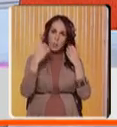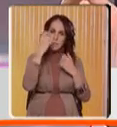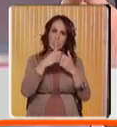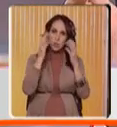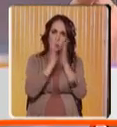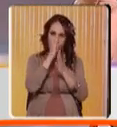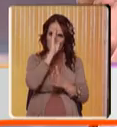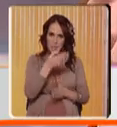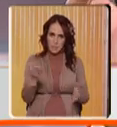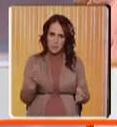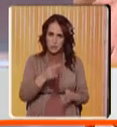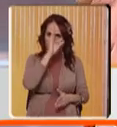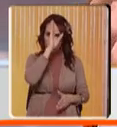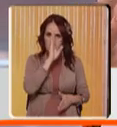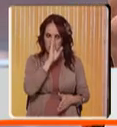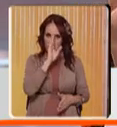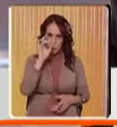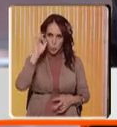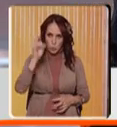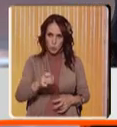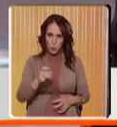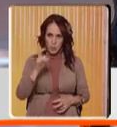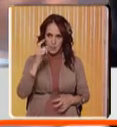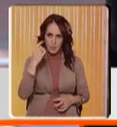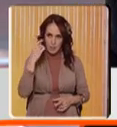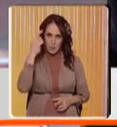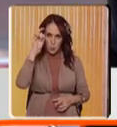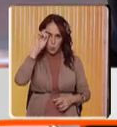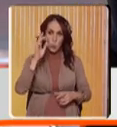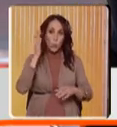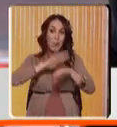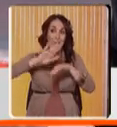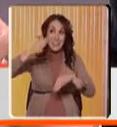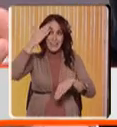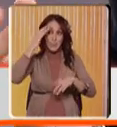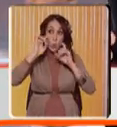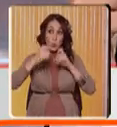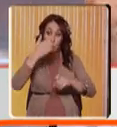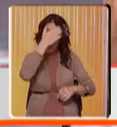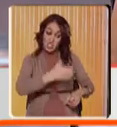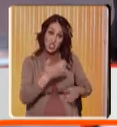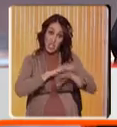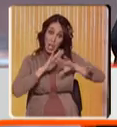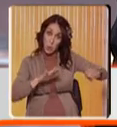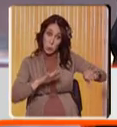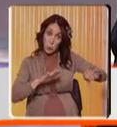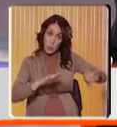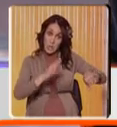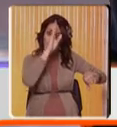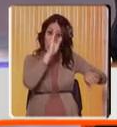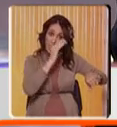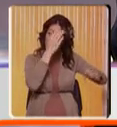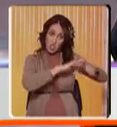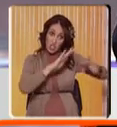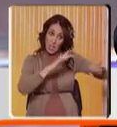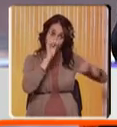gente sabia que o cérebro controla o lado direito, controla o lado esquerdo do corpo e vice-versa. Isto é, as informações são sempre cruzadas, como